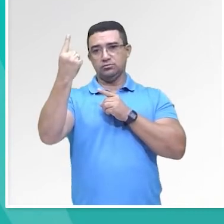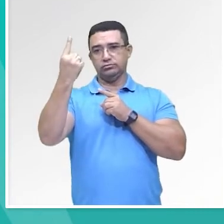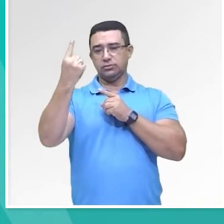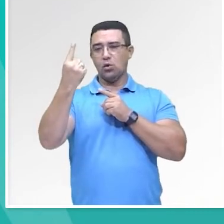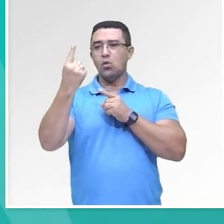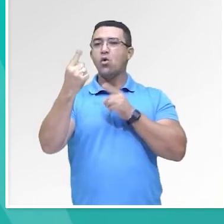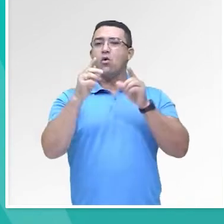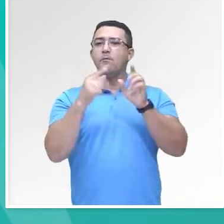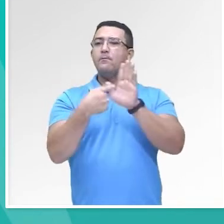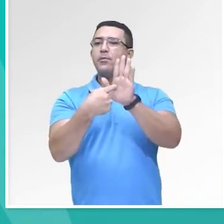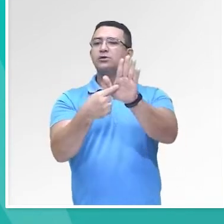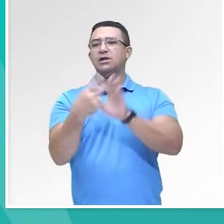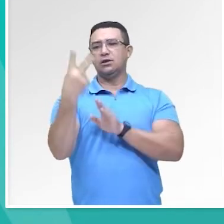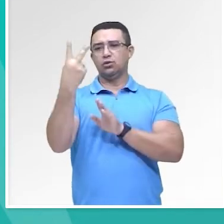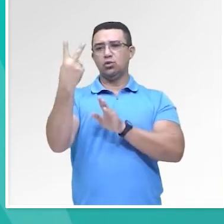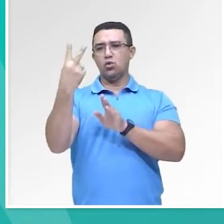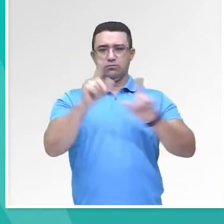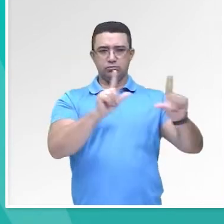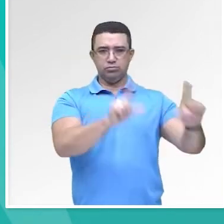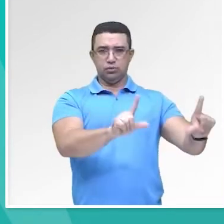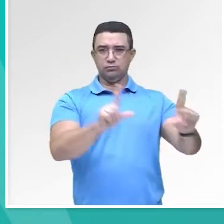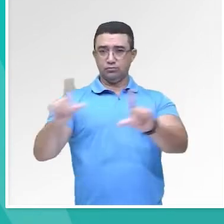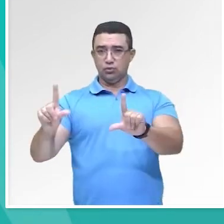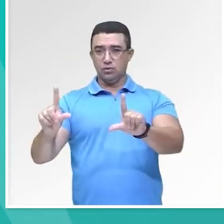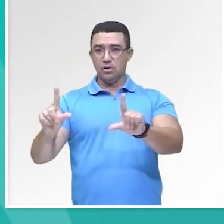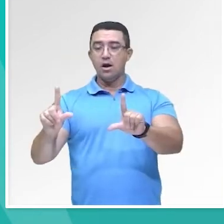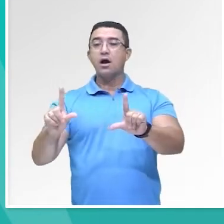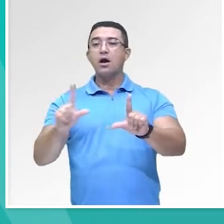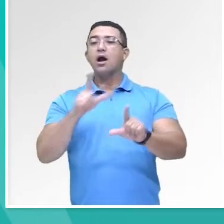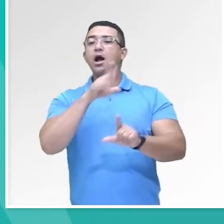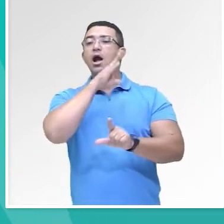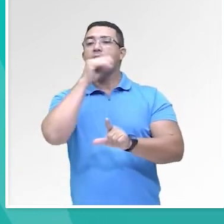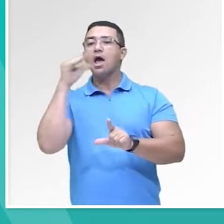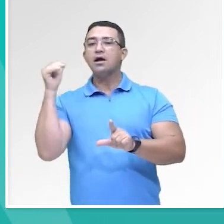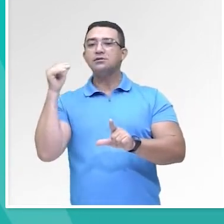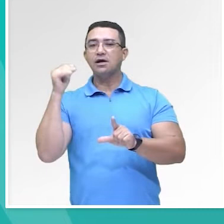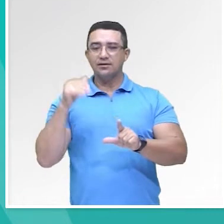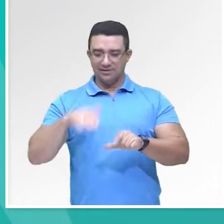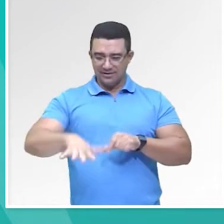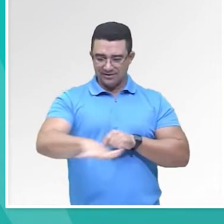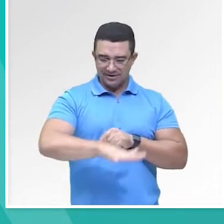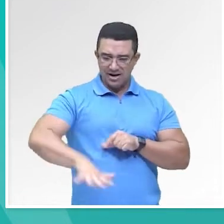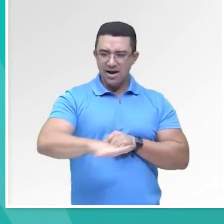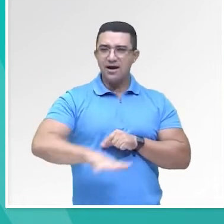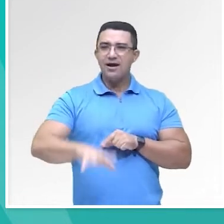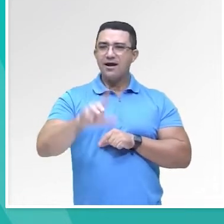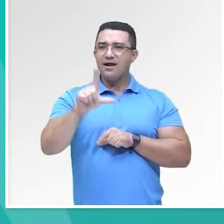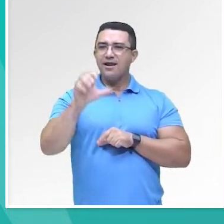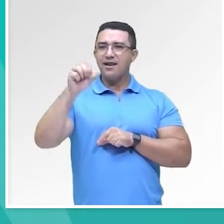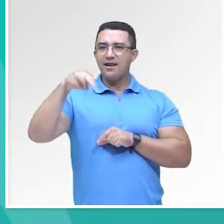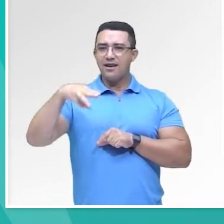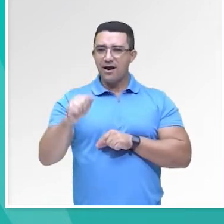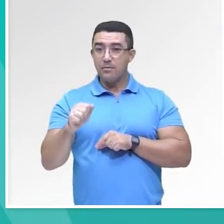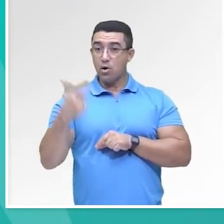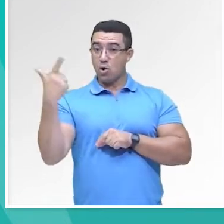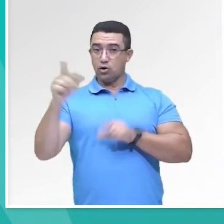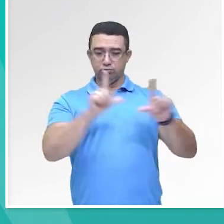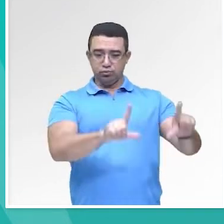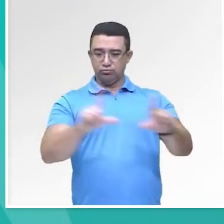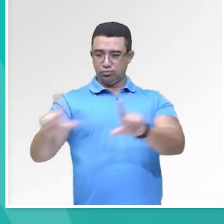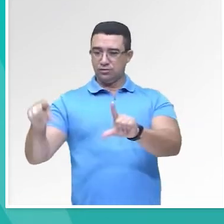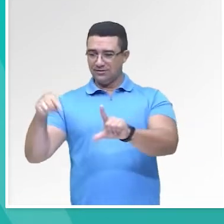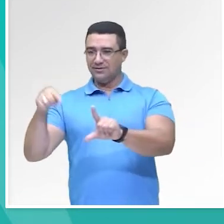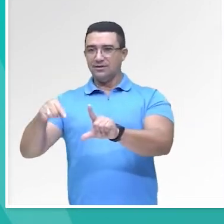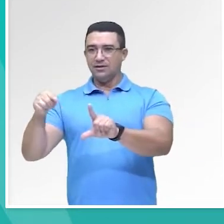para vocês. A imagem de uma criança saltando uma poça de lama e a outra imagem de um atleta saltando aí